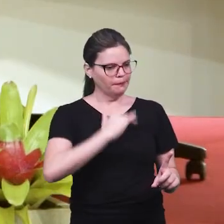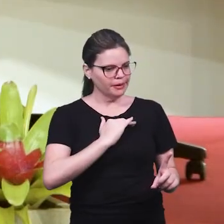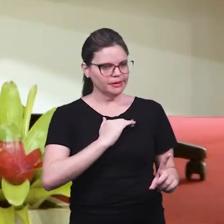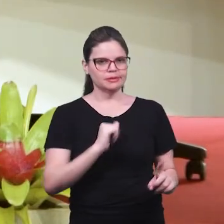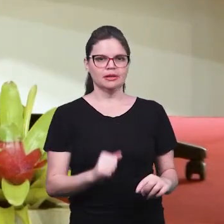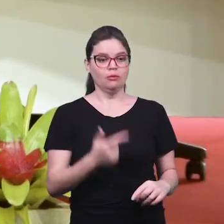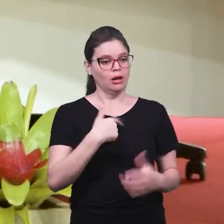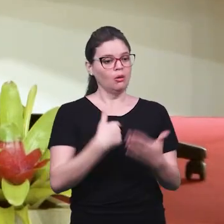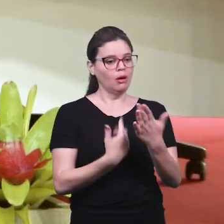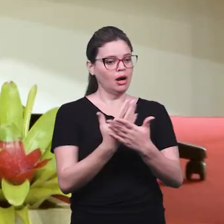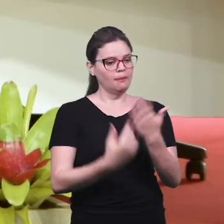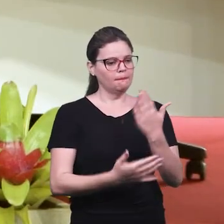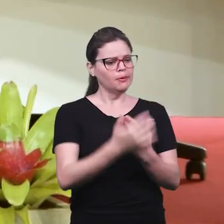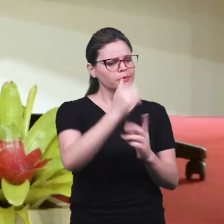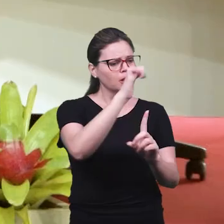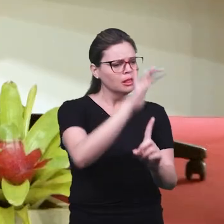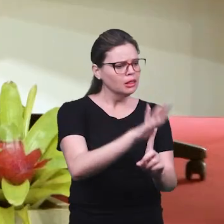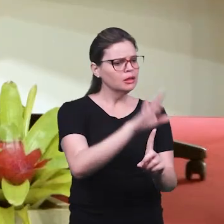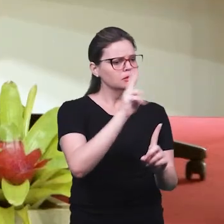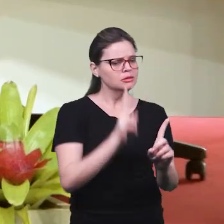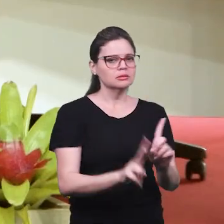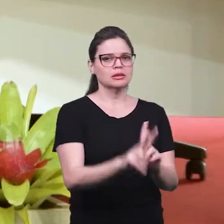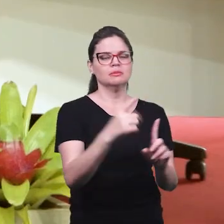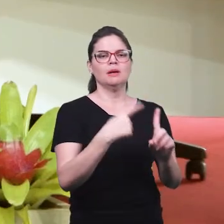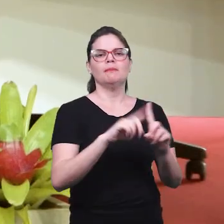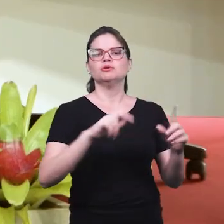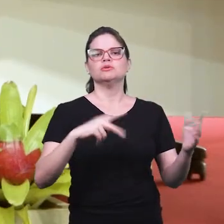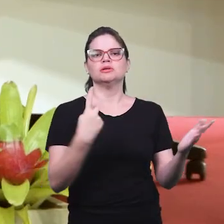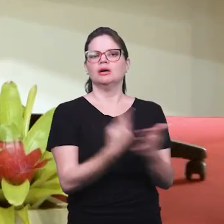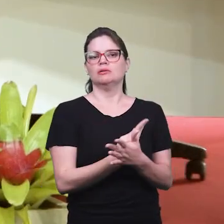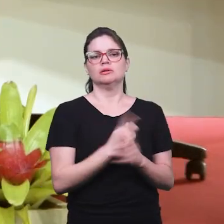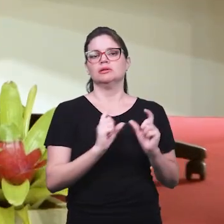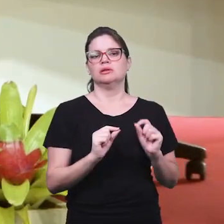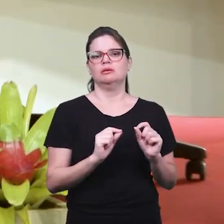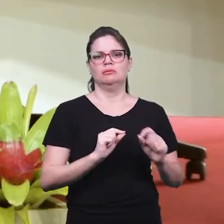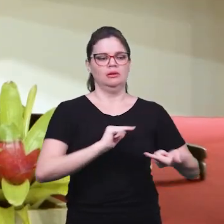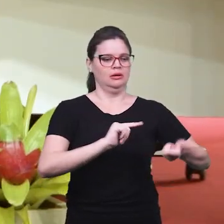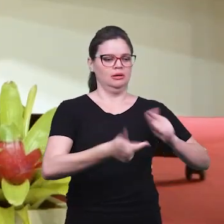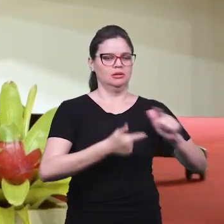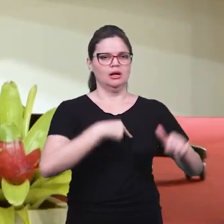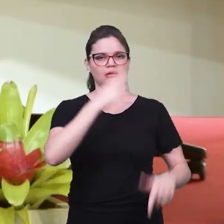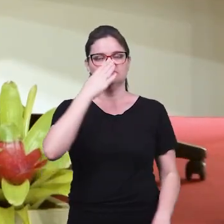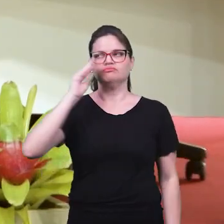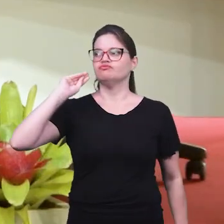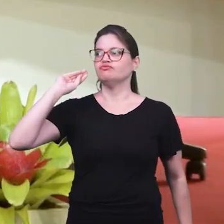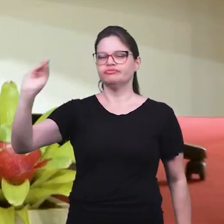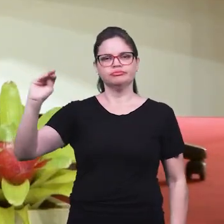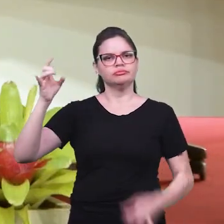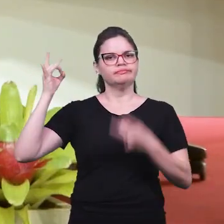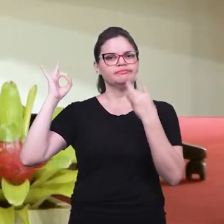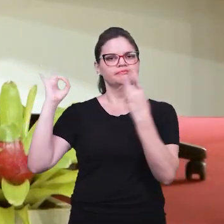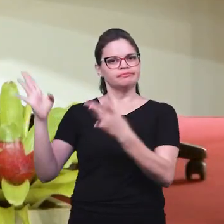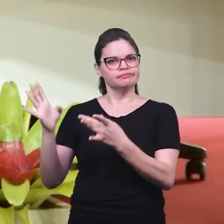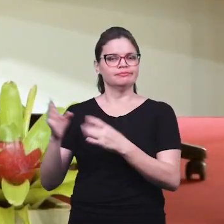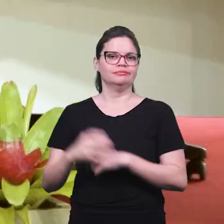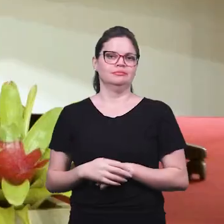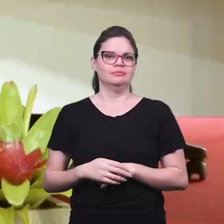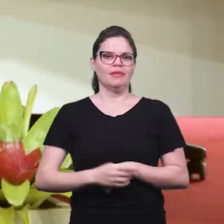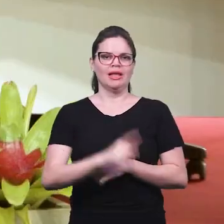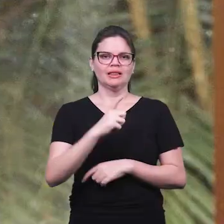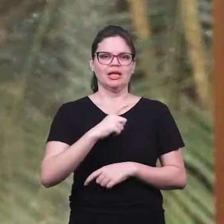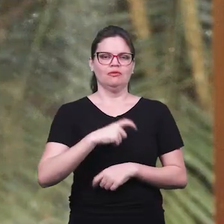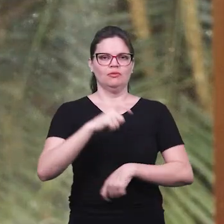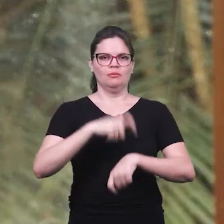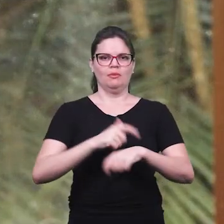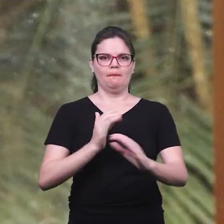caminhos. Mas chegou um momento que Israel se desviou mesmo. Teve a passagem do